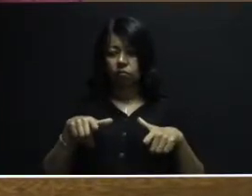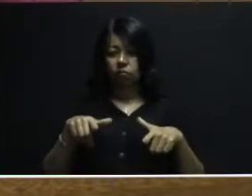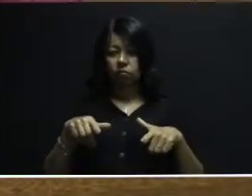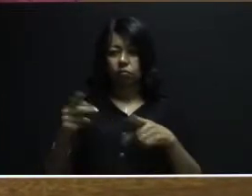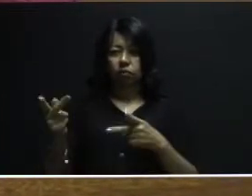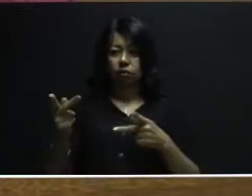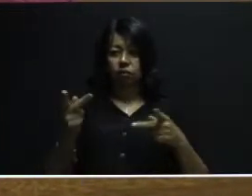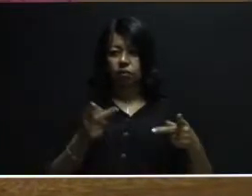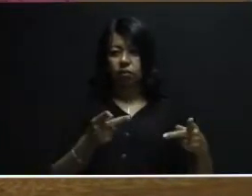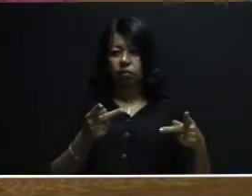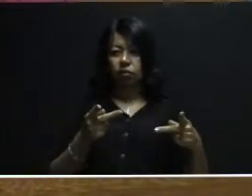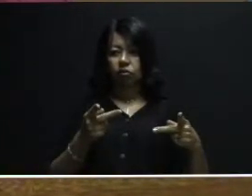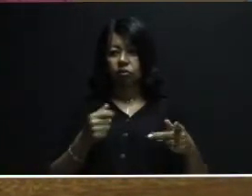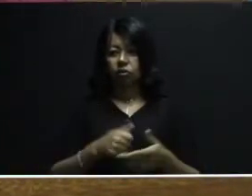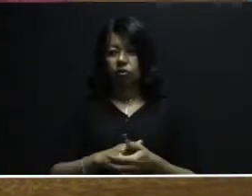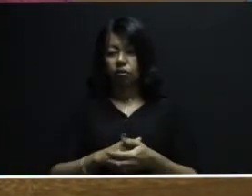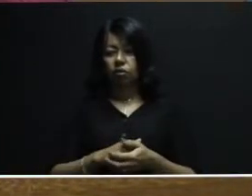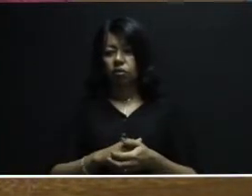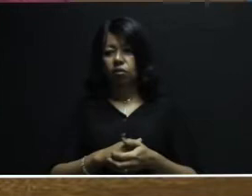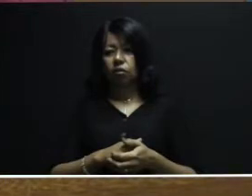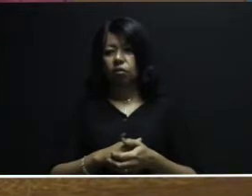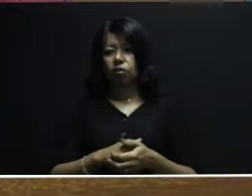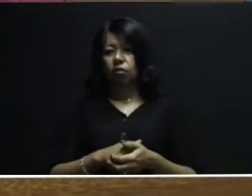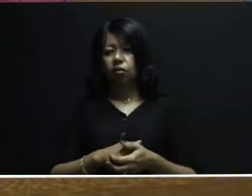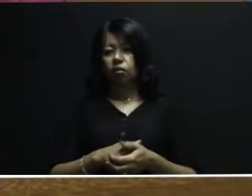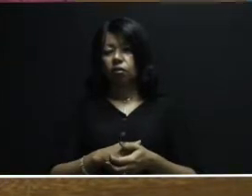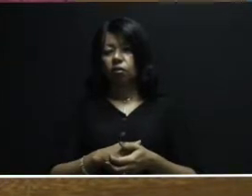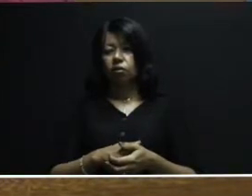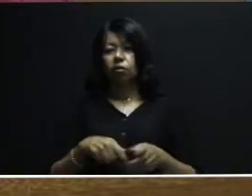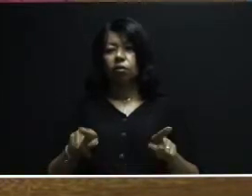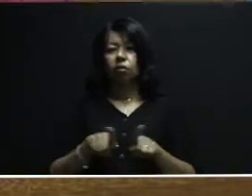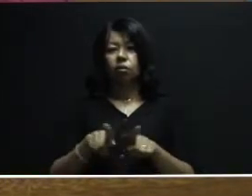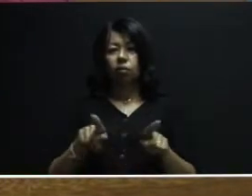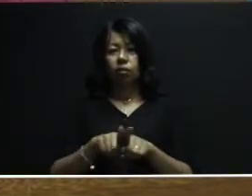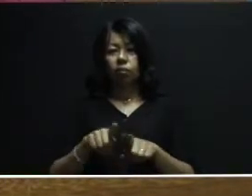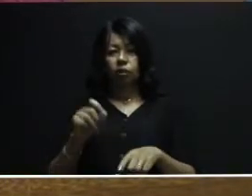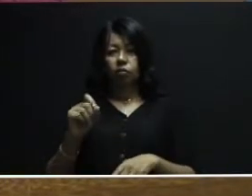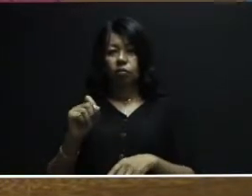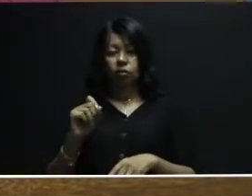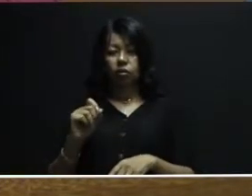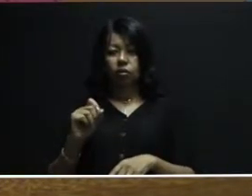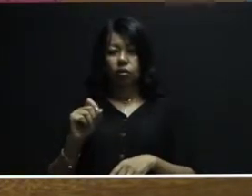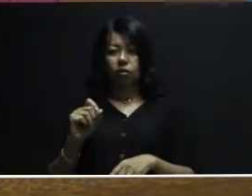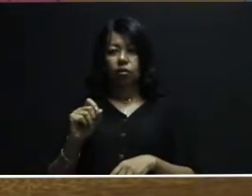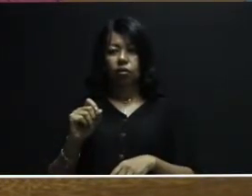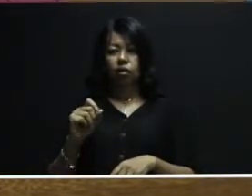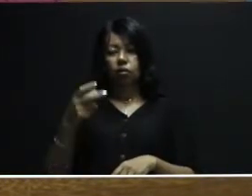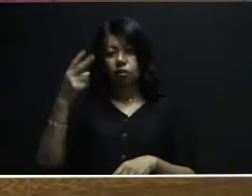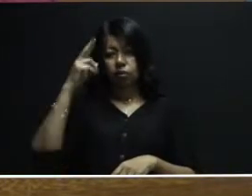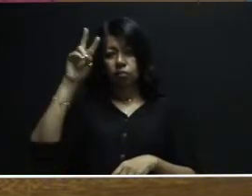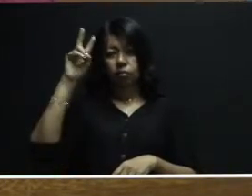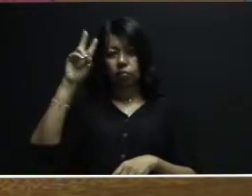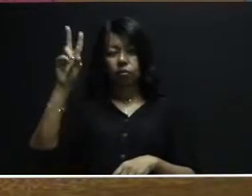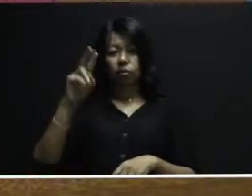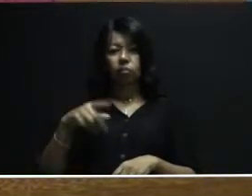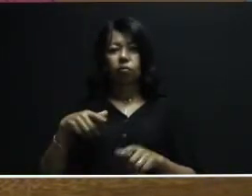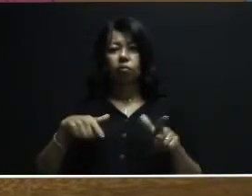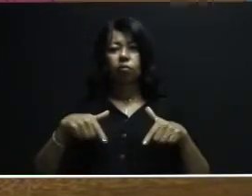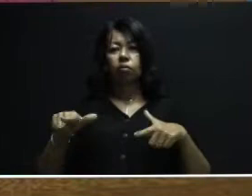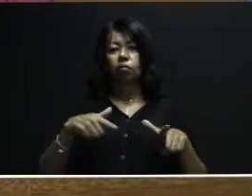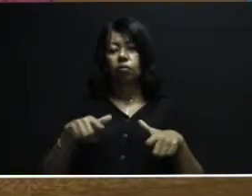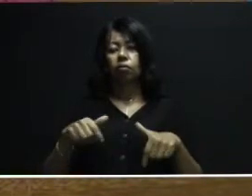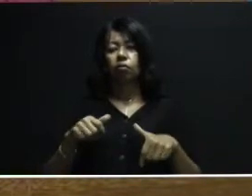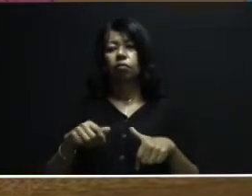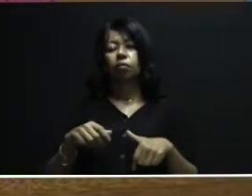presentes aqui também, mas também temos que homenagear aqueles que, em memória, deram muito pelo esporte da cidade e muito